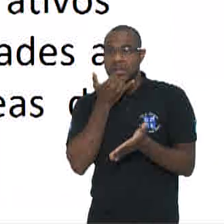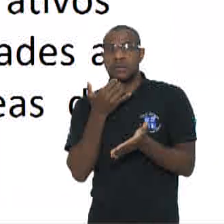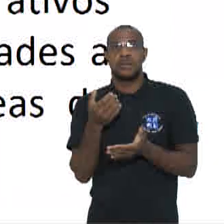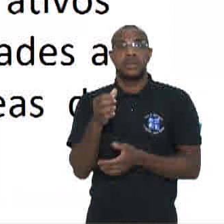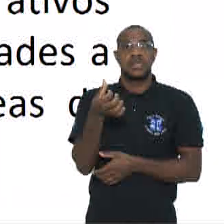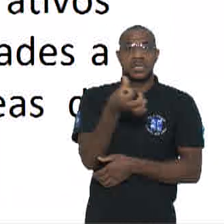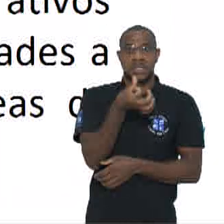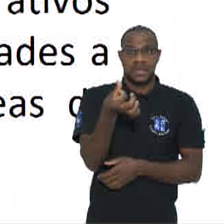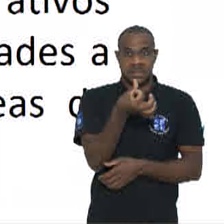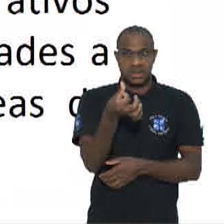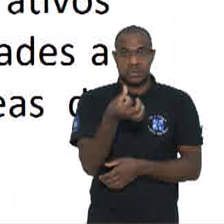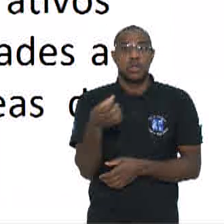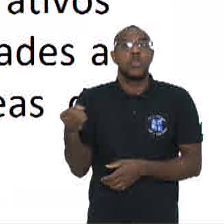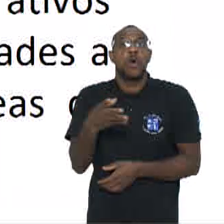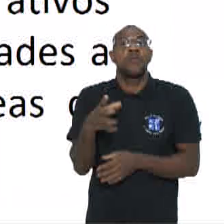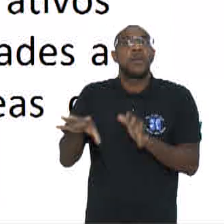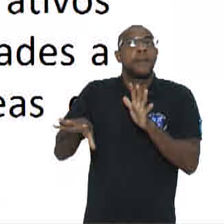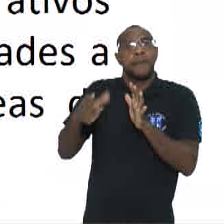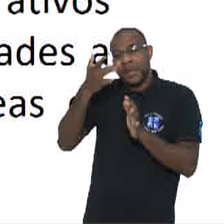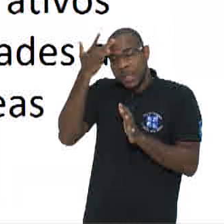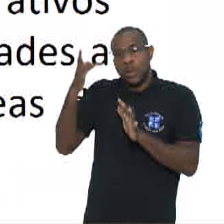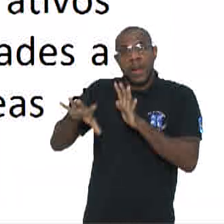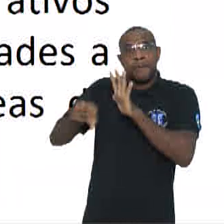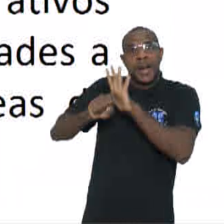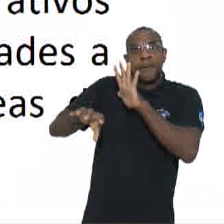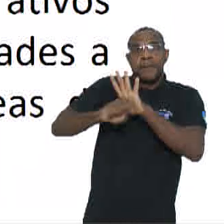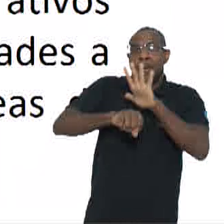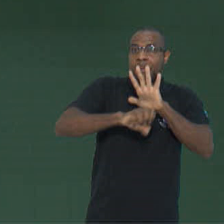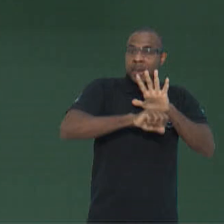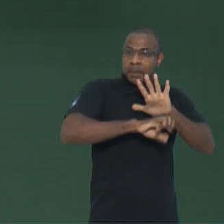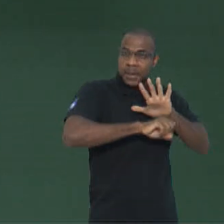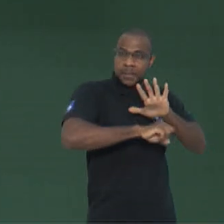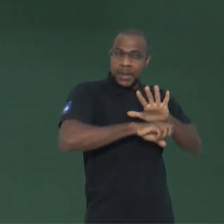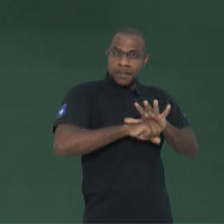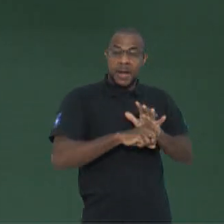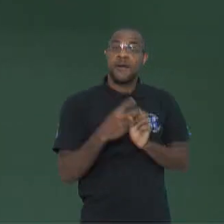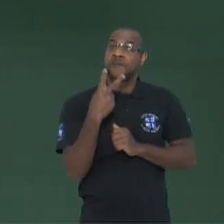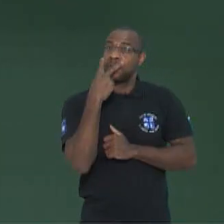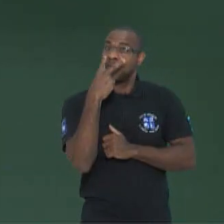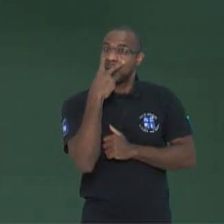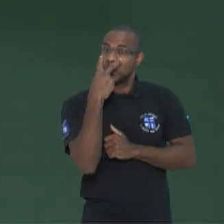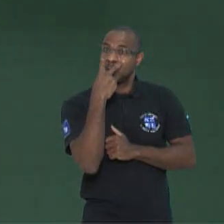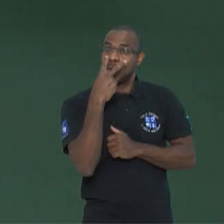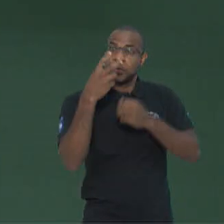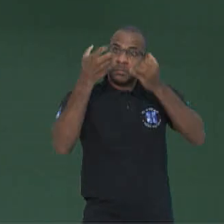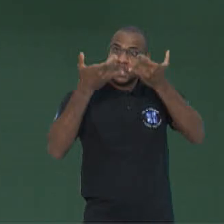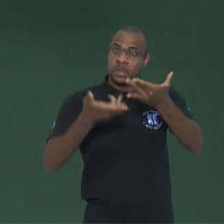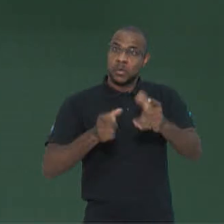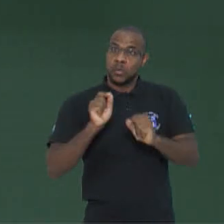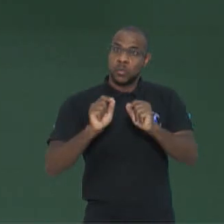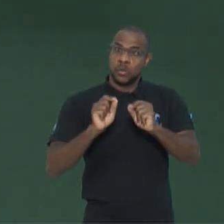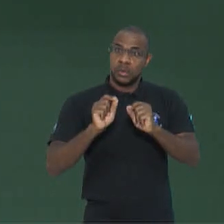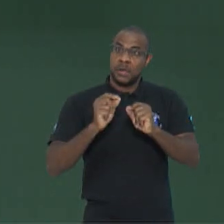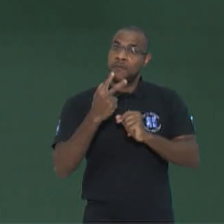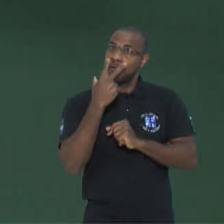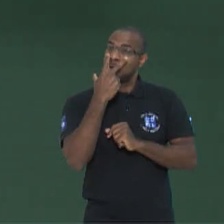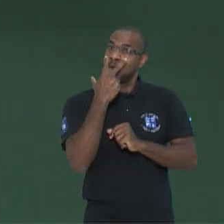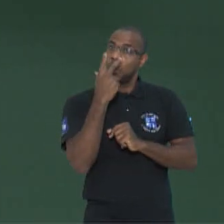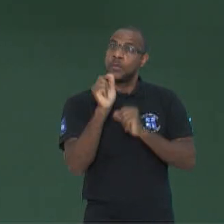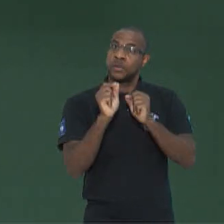66 novas infecções. Prestem atenção que Vitória relatou não é o nome de uma